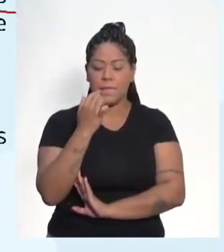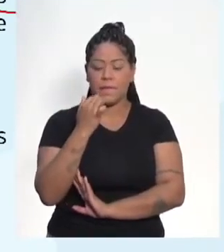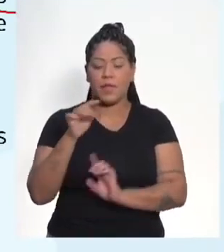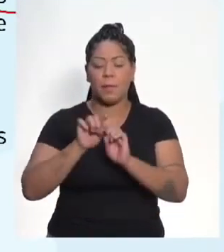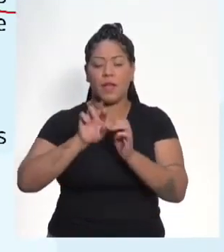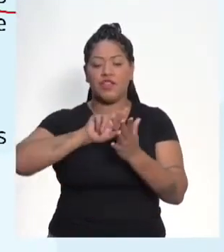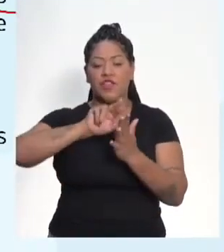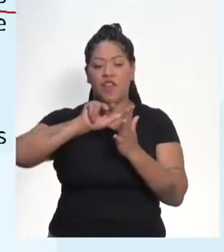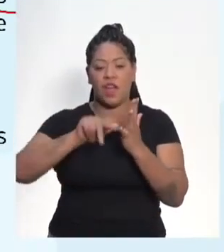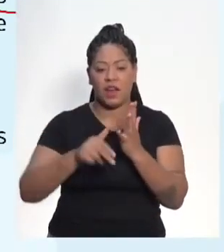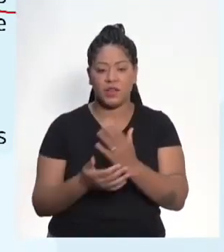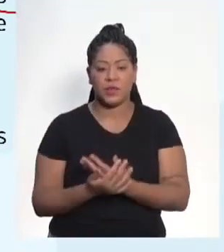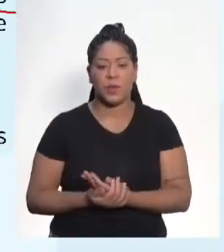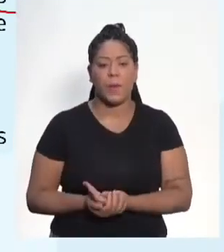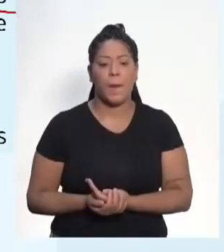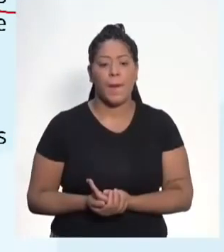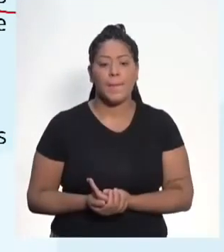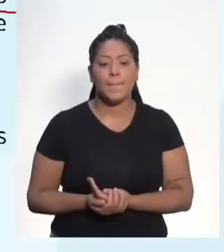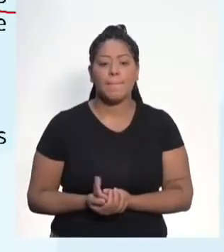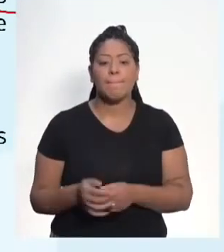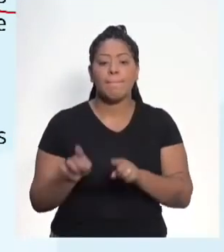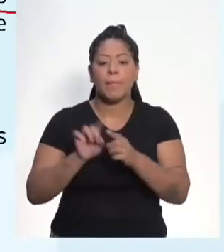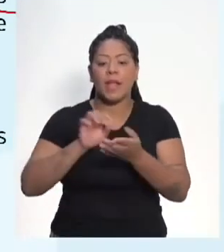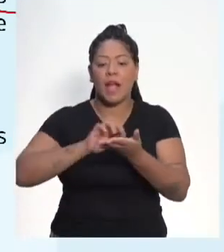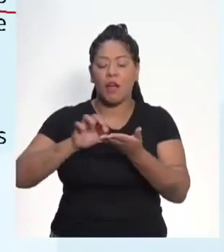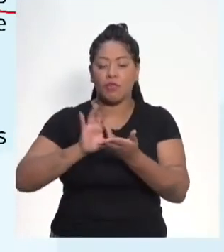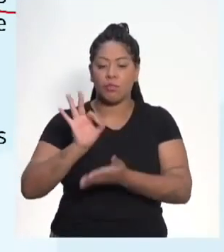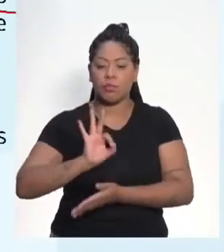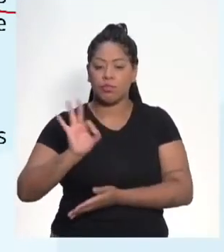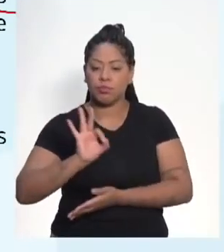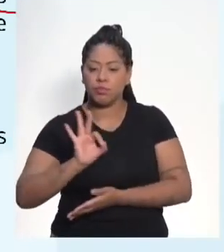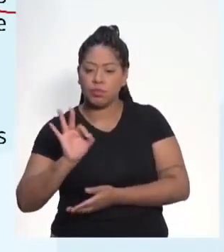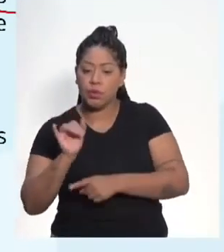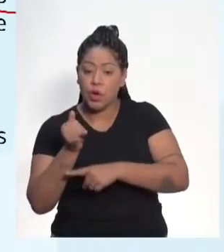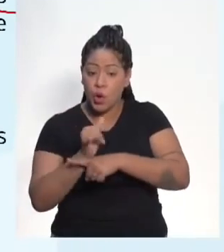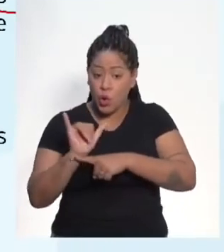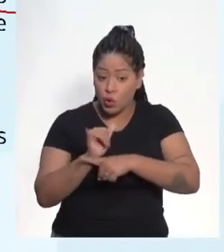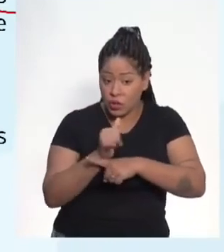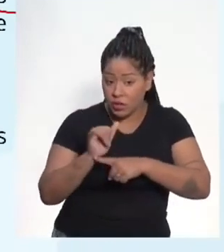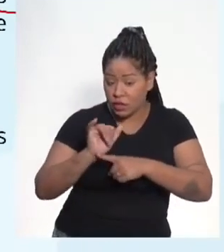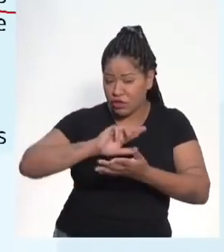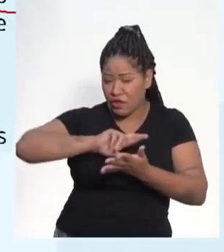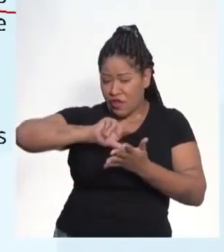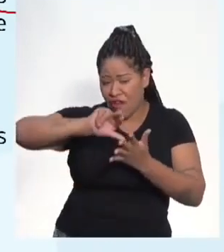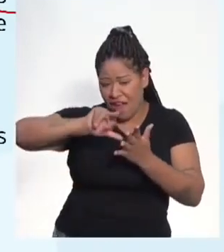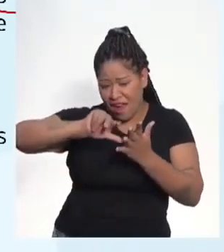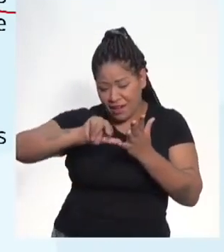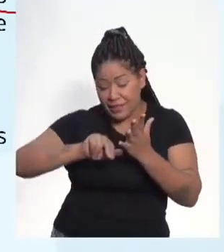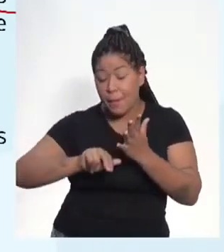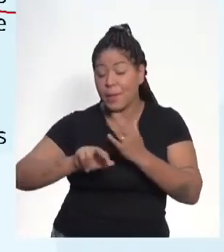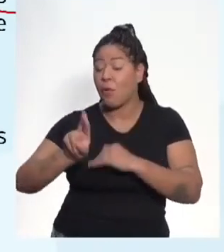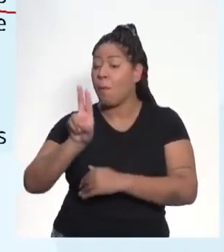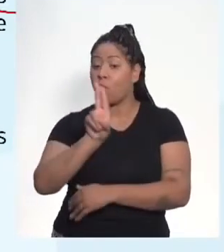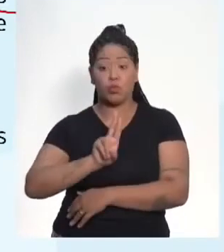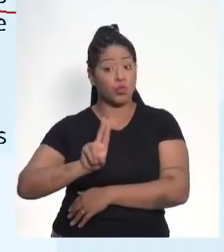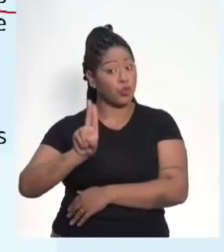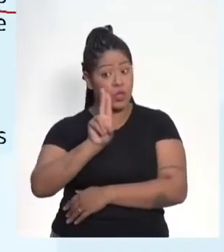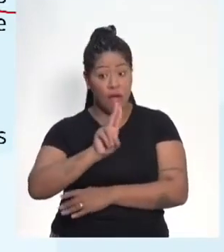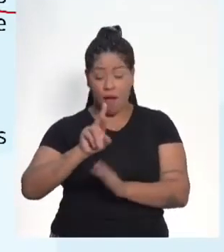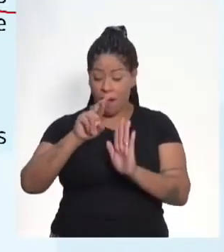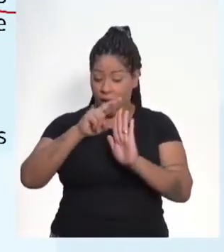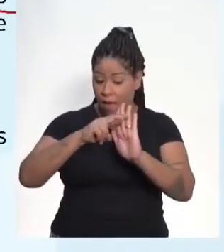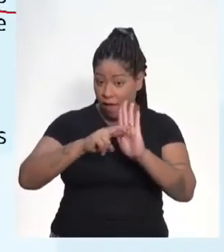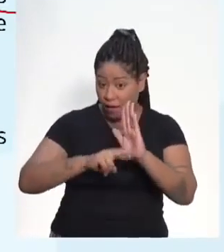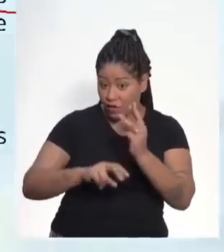tudo bem? O objeto de conhecimento é o cálculo de porcentagens por meio de estratégias diversas, sem fazer uso, aqui ó, reitera,